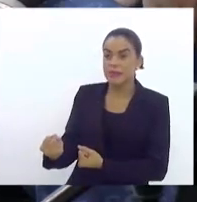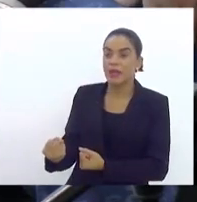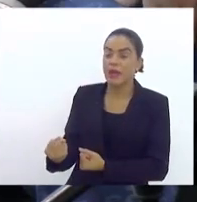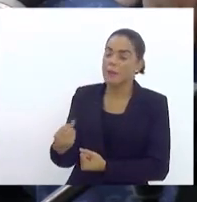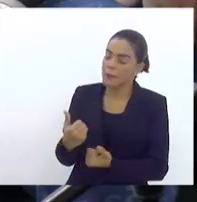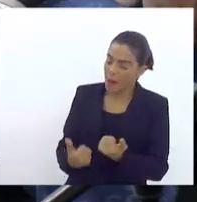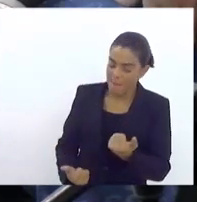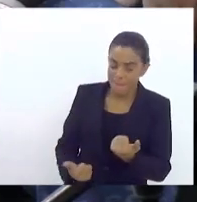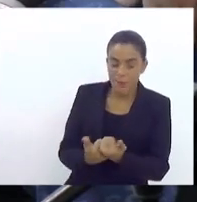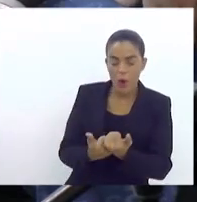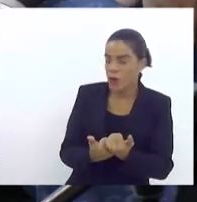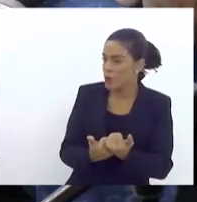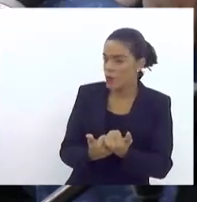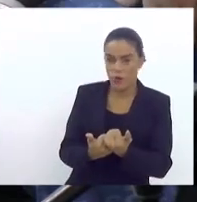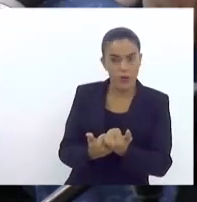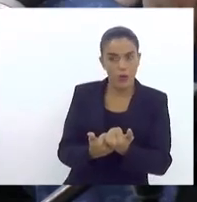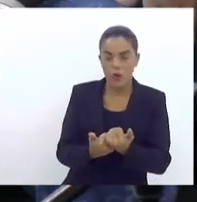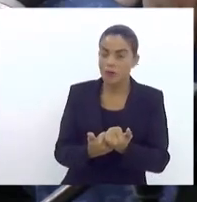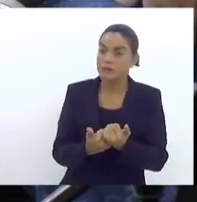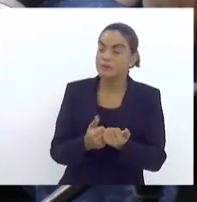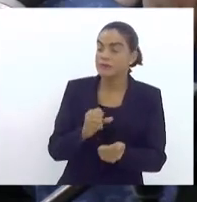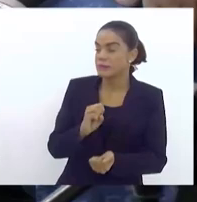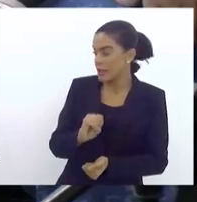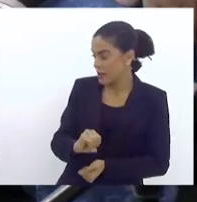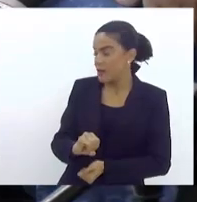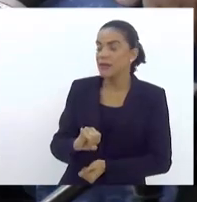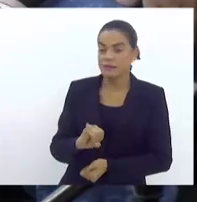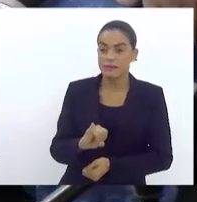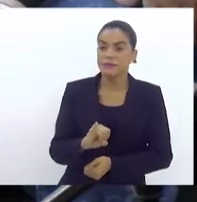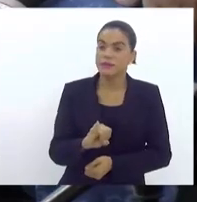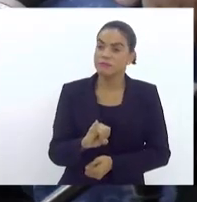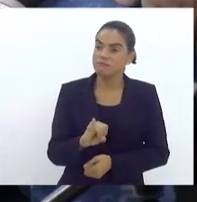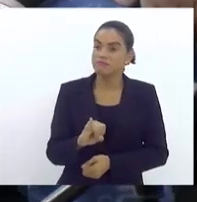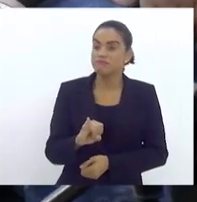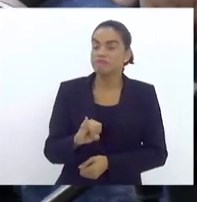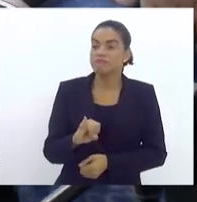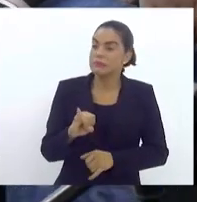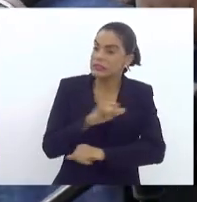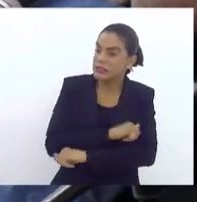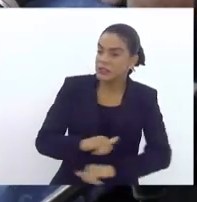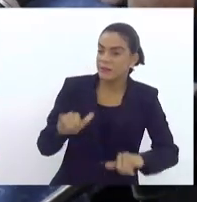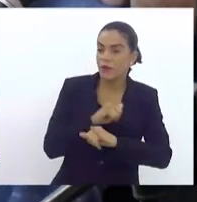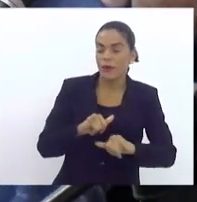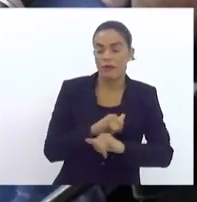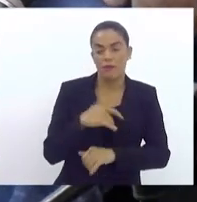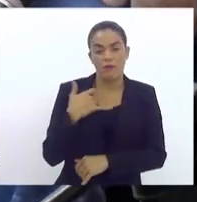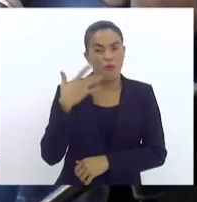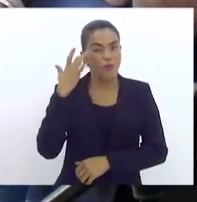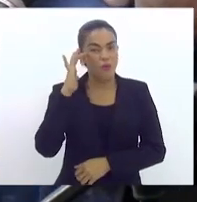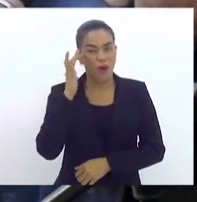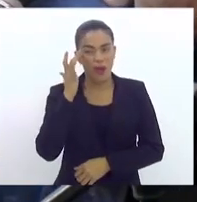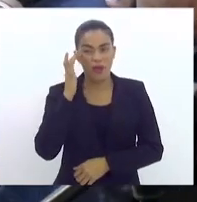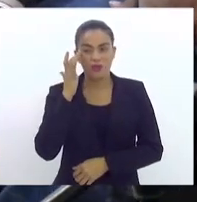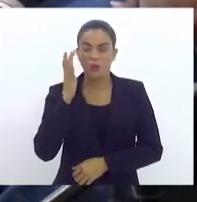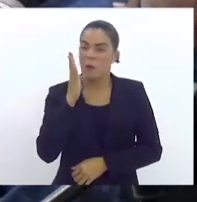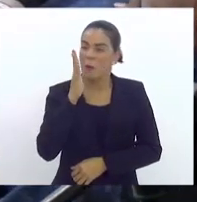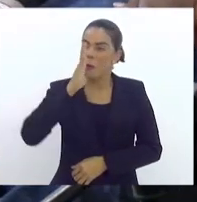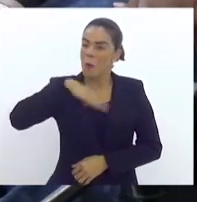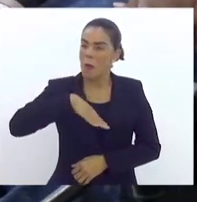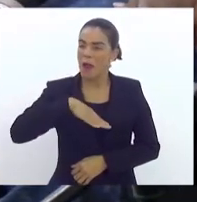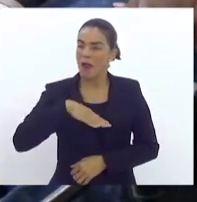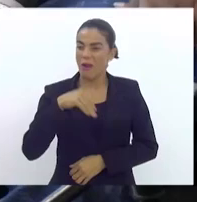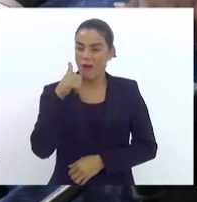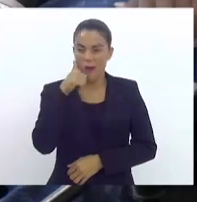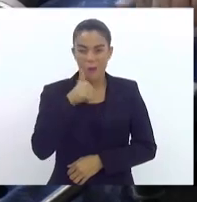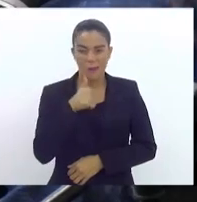que dar o apoio caso isso não aconteça que aconteça alguma coisa de ser divulgado eu acho muito cruel com